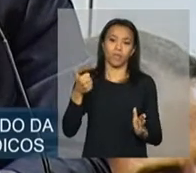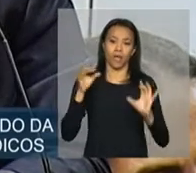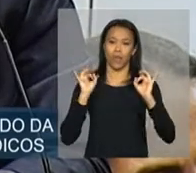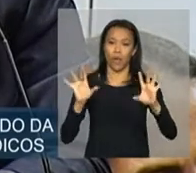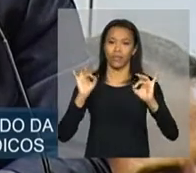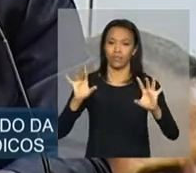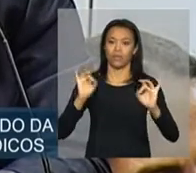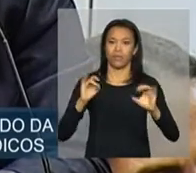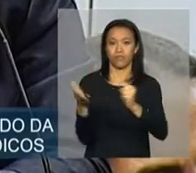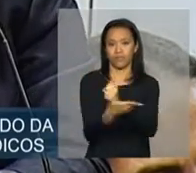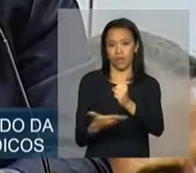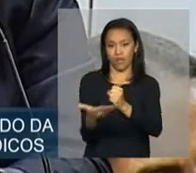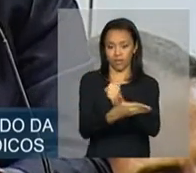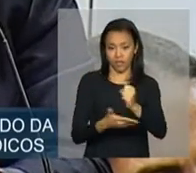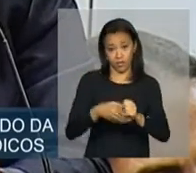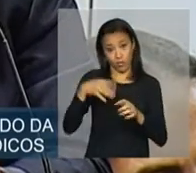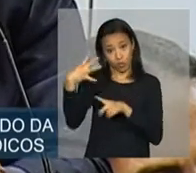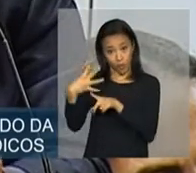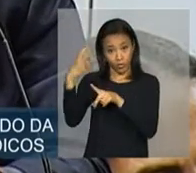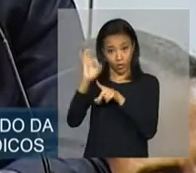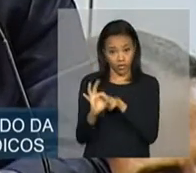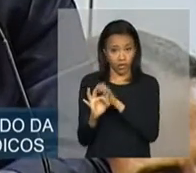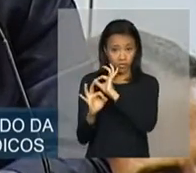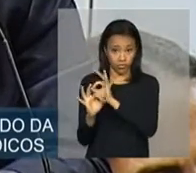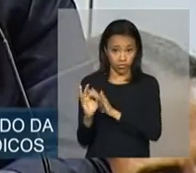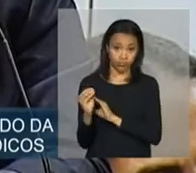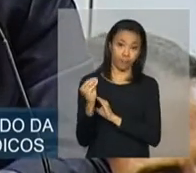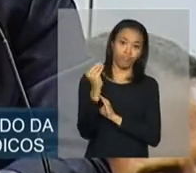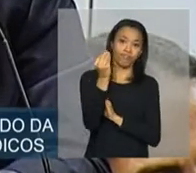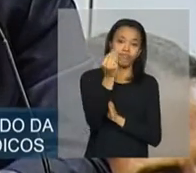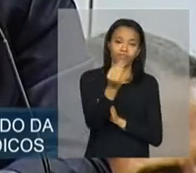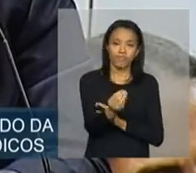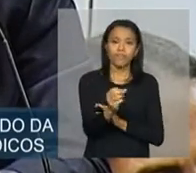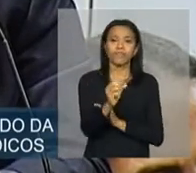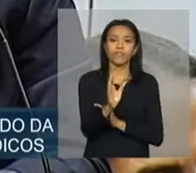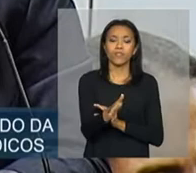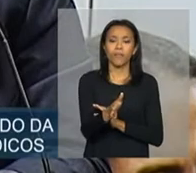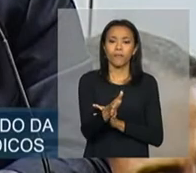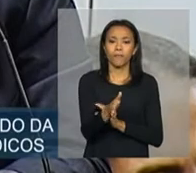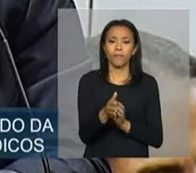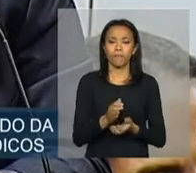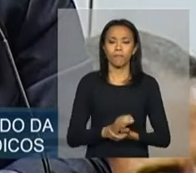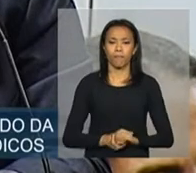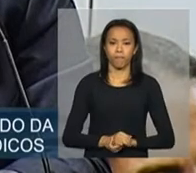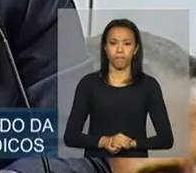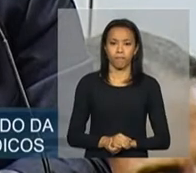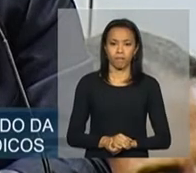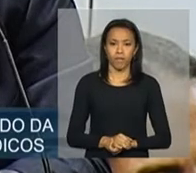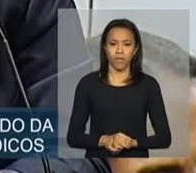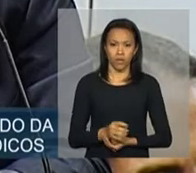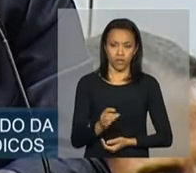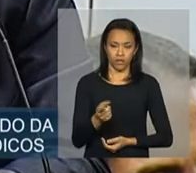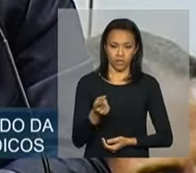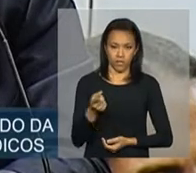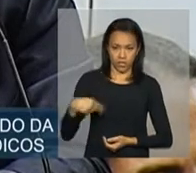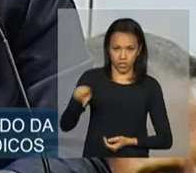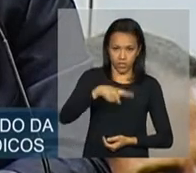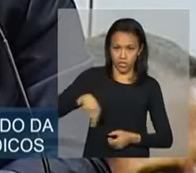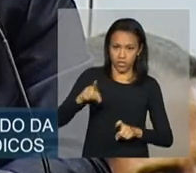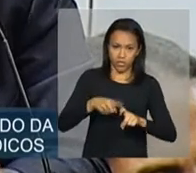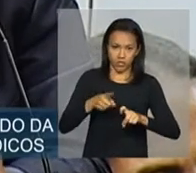É bom que se diga que os quatro porcento remanescente da que não estão ainda